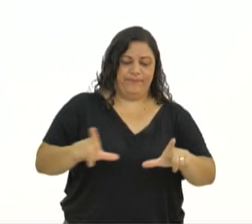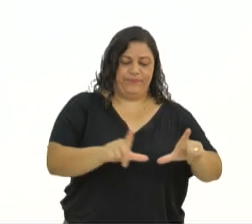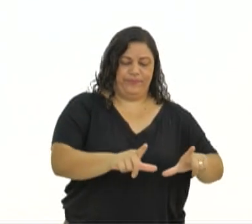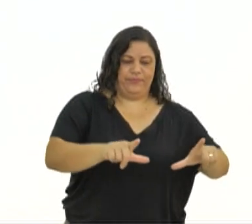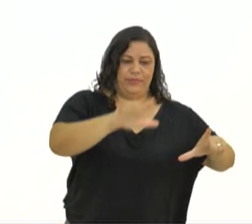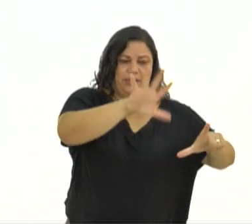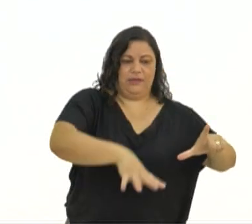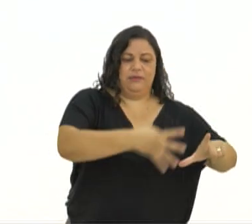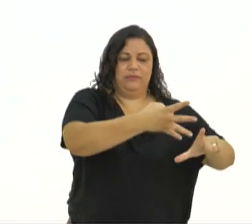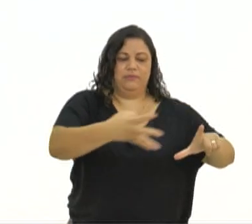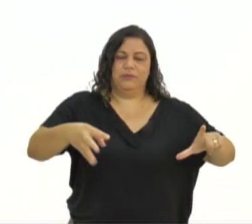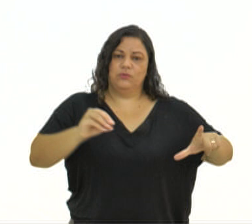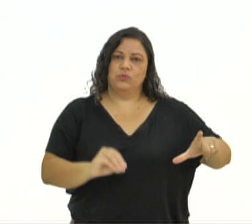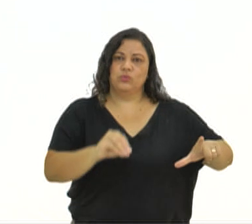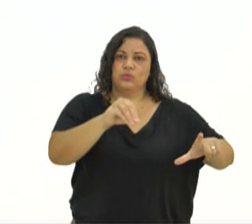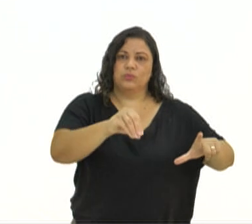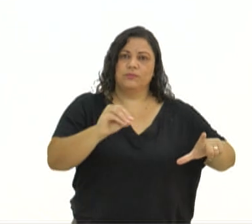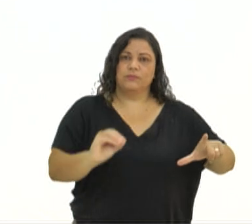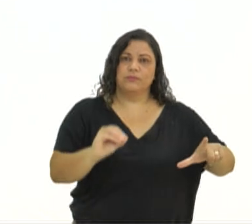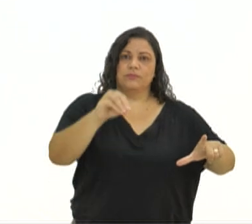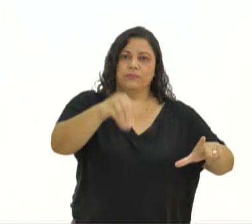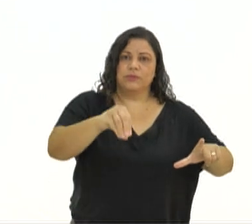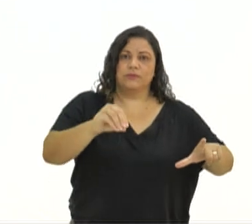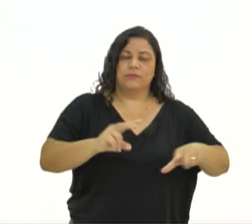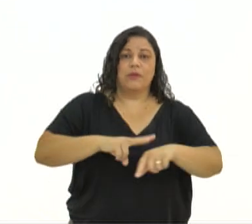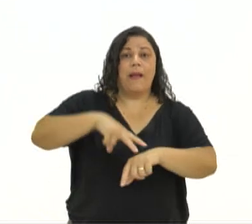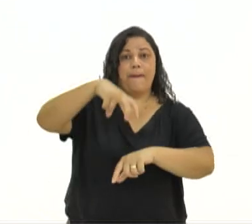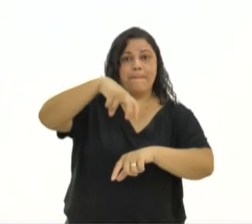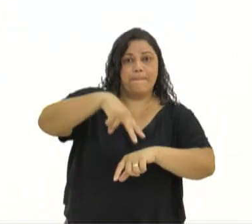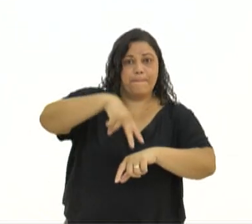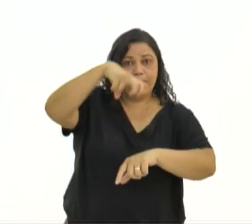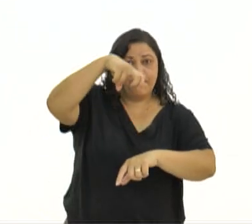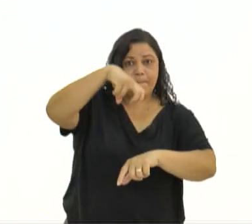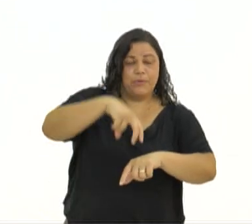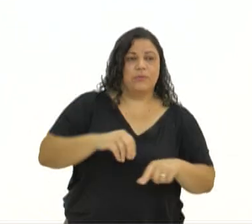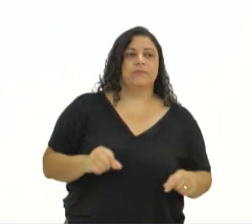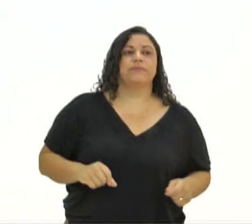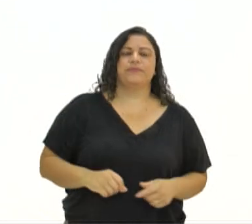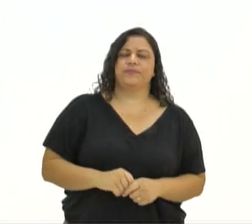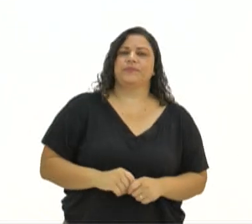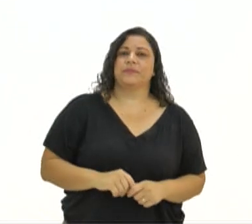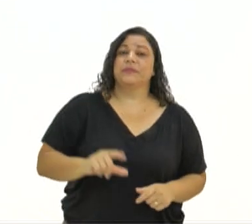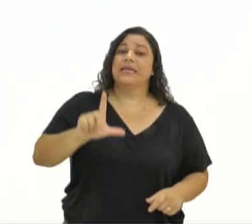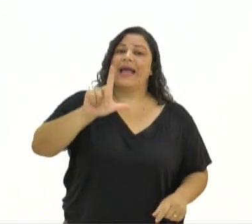movimento diferente já começando por aí. E o movimento ele é executado pelo cavalo conhecido como L.